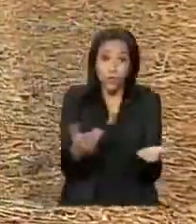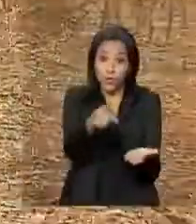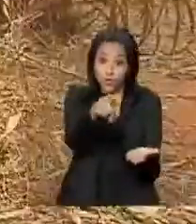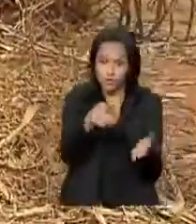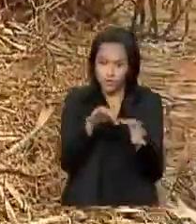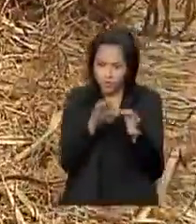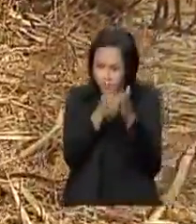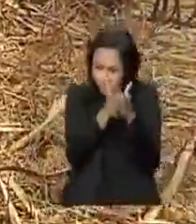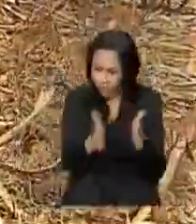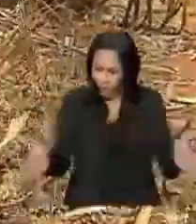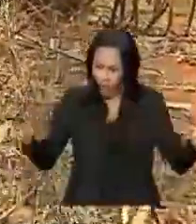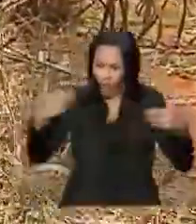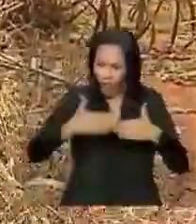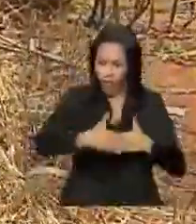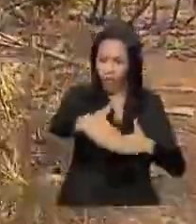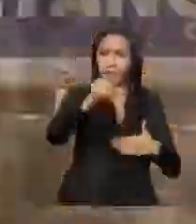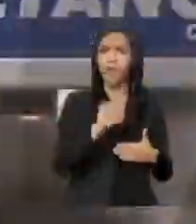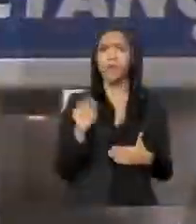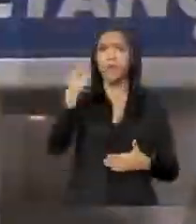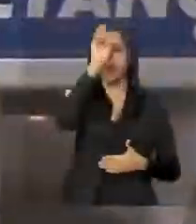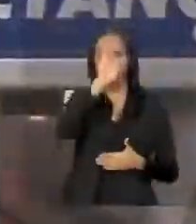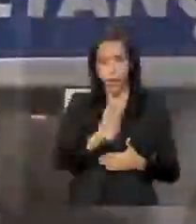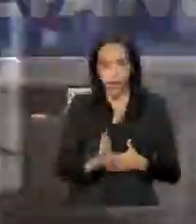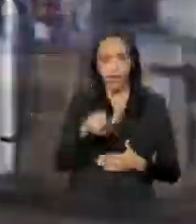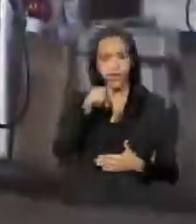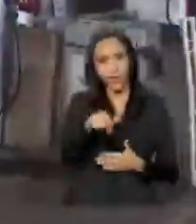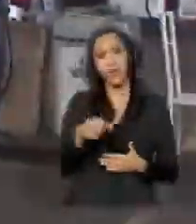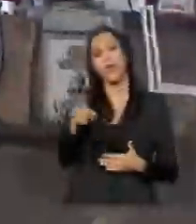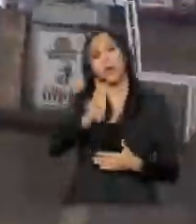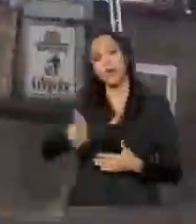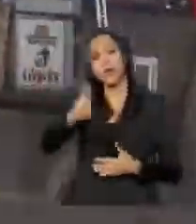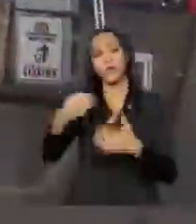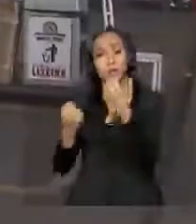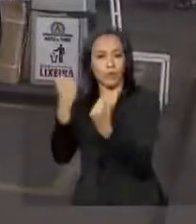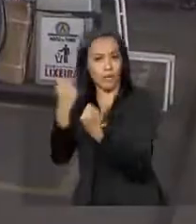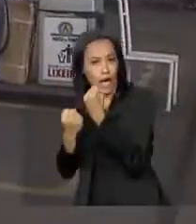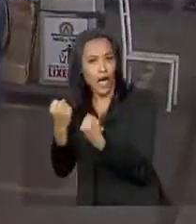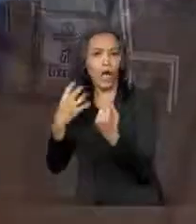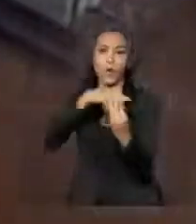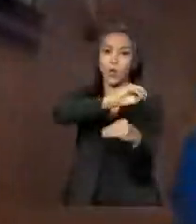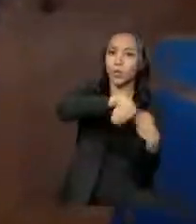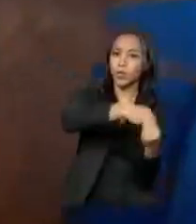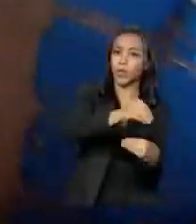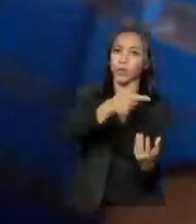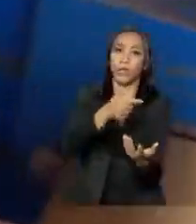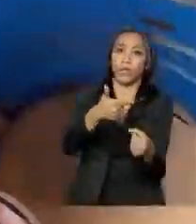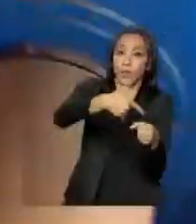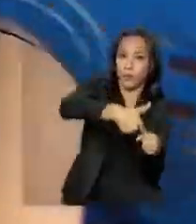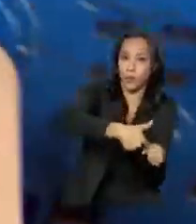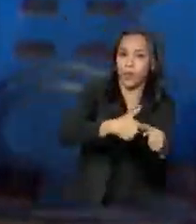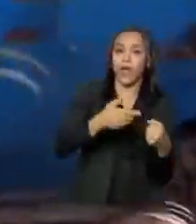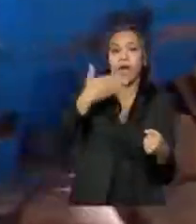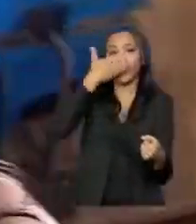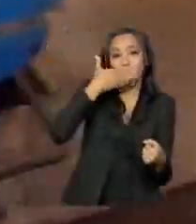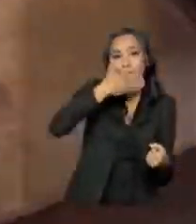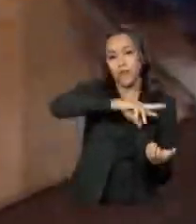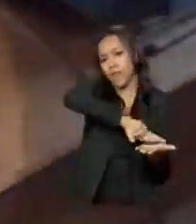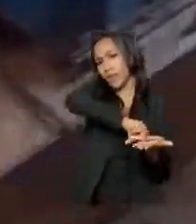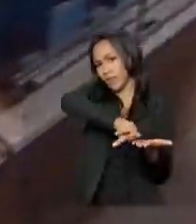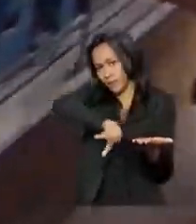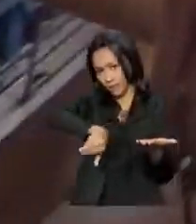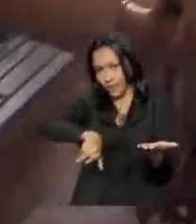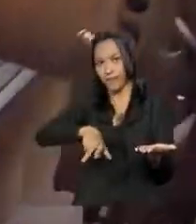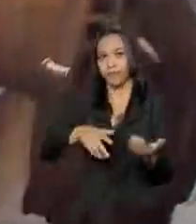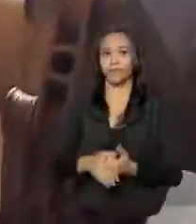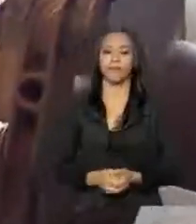cana plantados em todo o Brasil, sai o etanol para carros flex e para mistura com a gasolina, açúcar e outros derivados